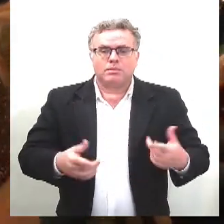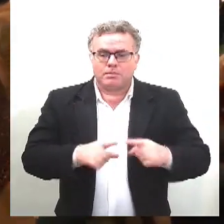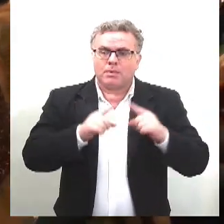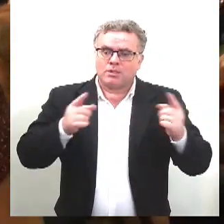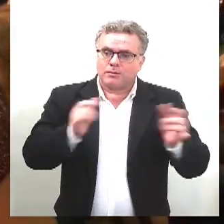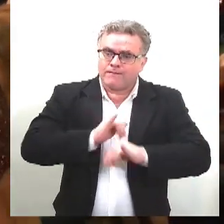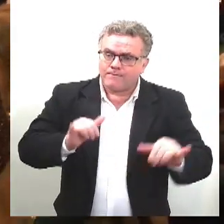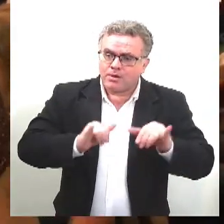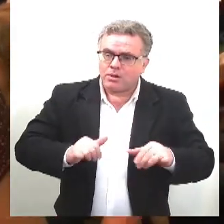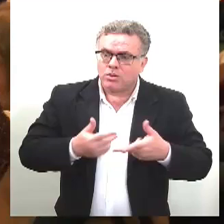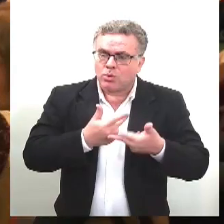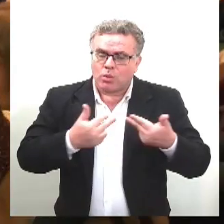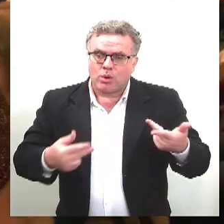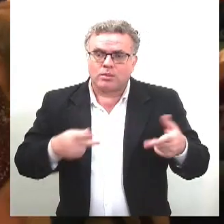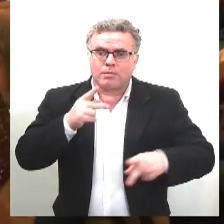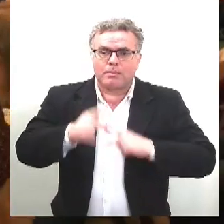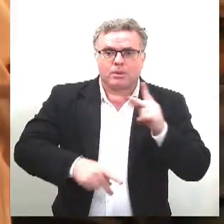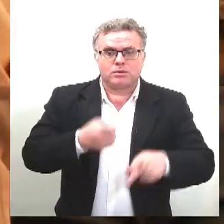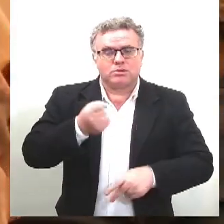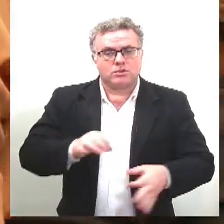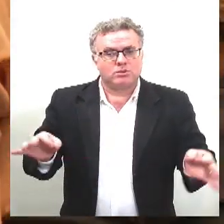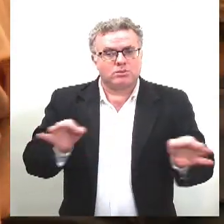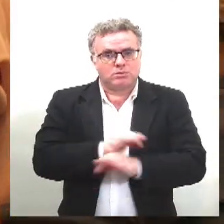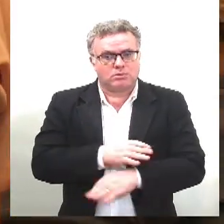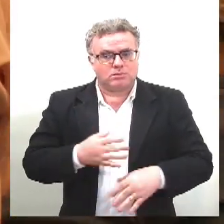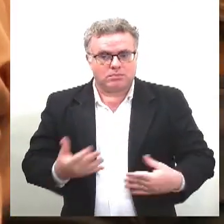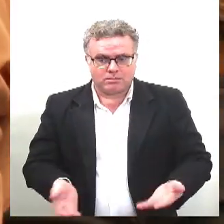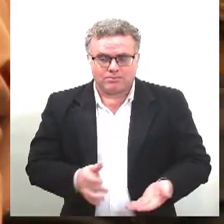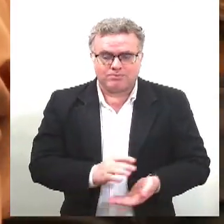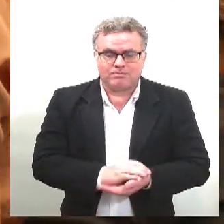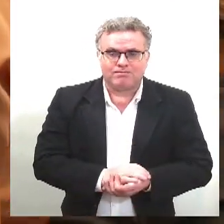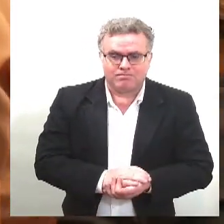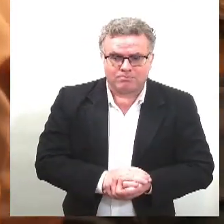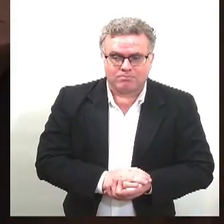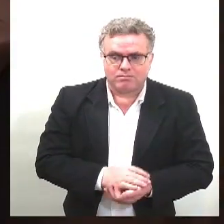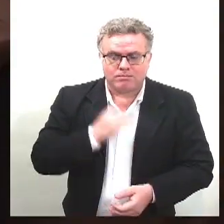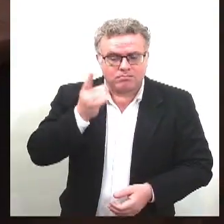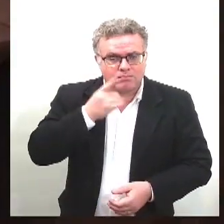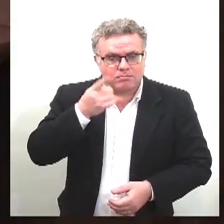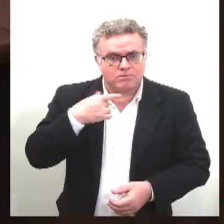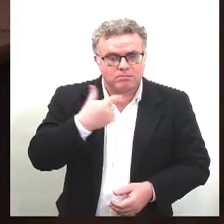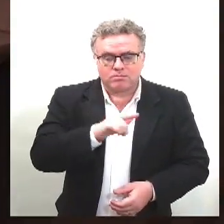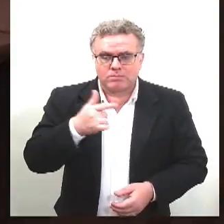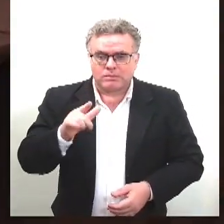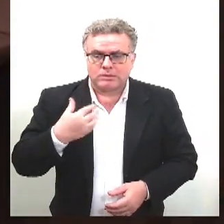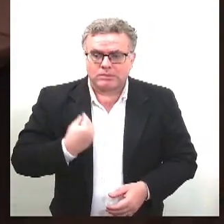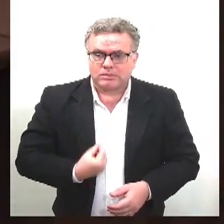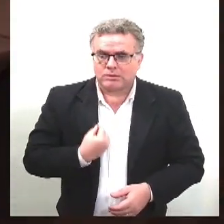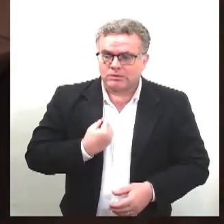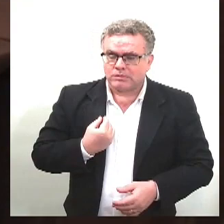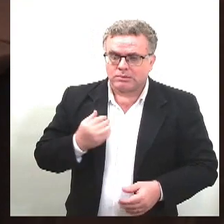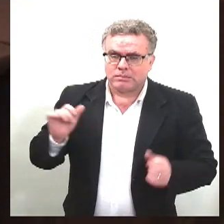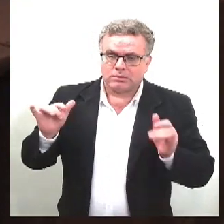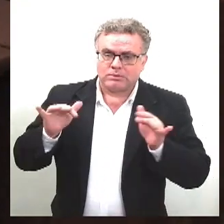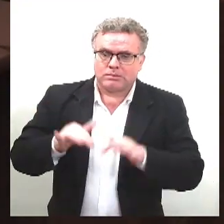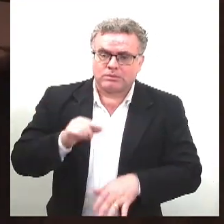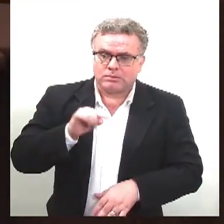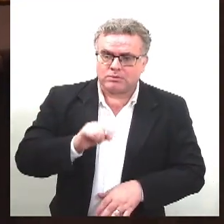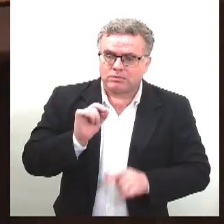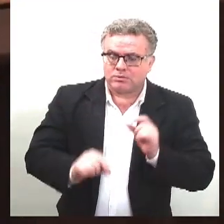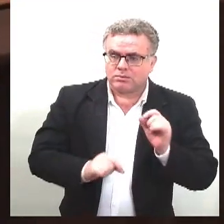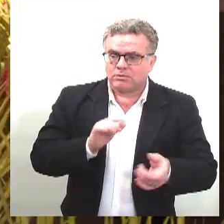nosso povo sergipano, da nossa sergipanidade. Parlamentares marcaram presença no evento, aplaudindo a iniciativa